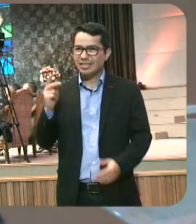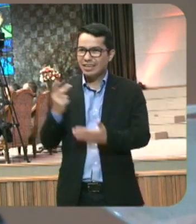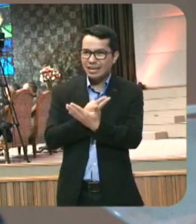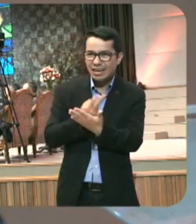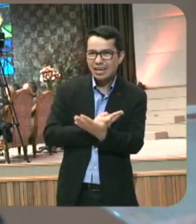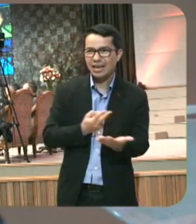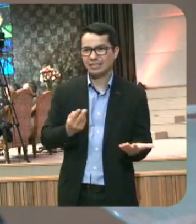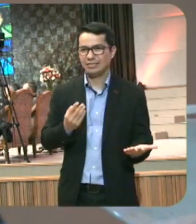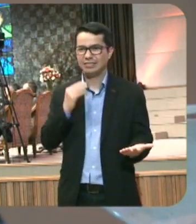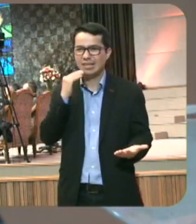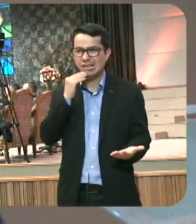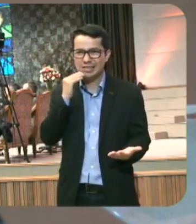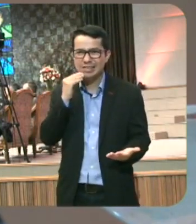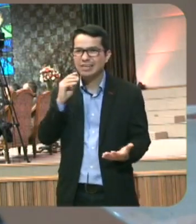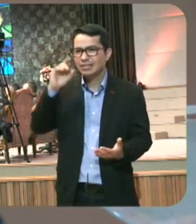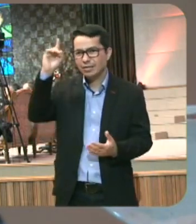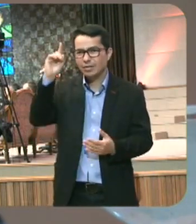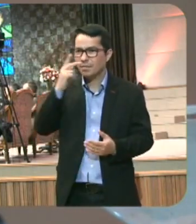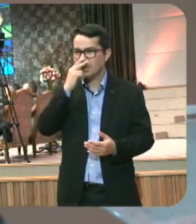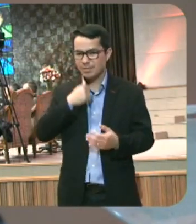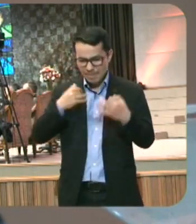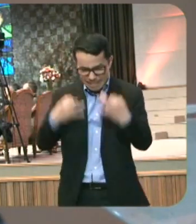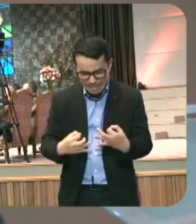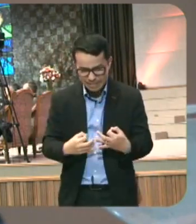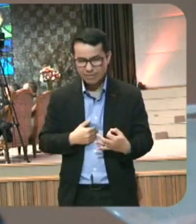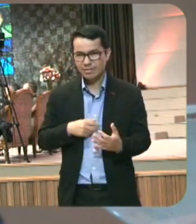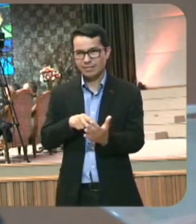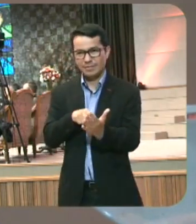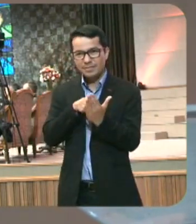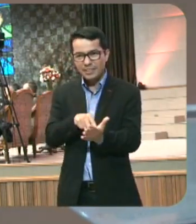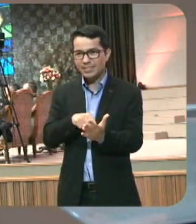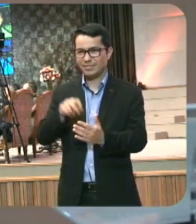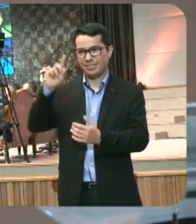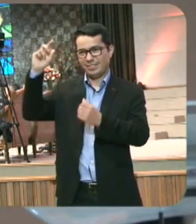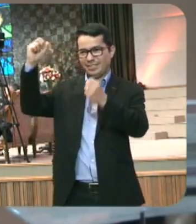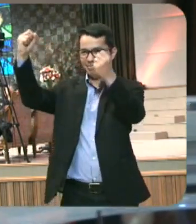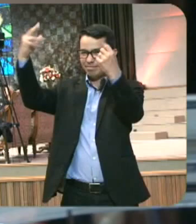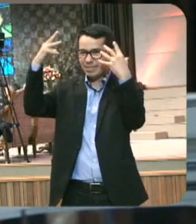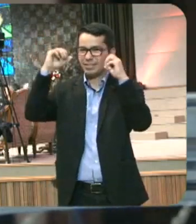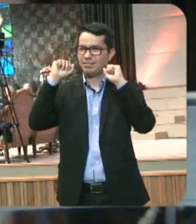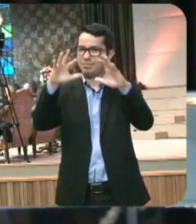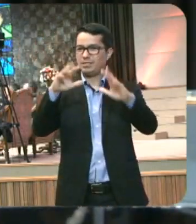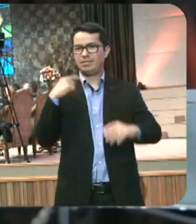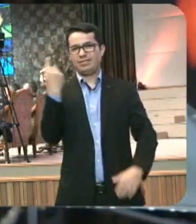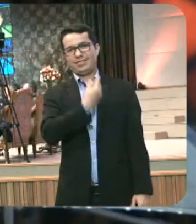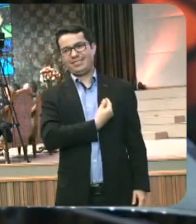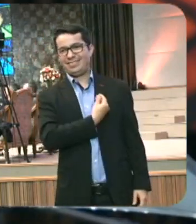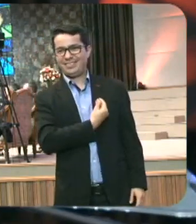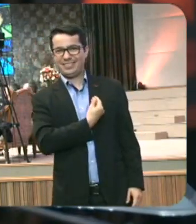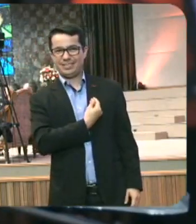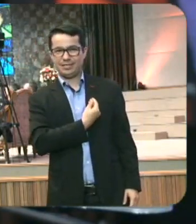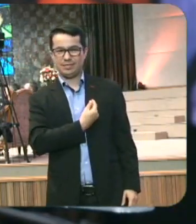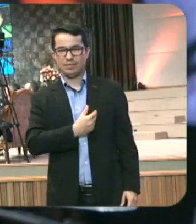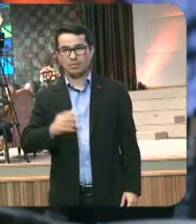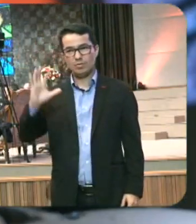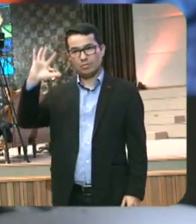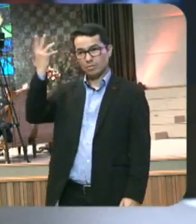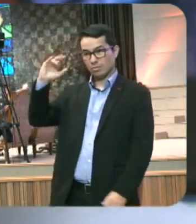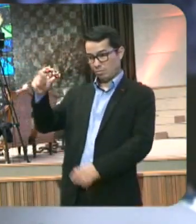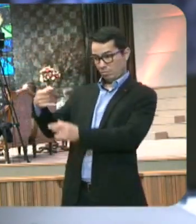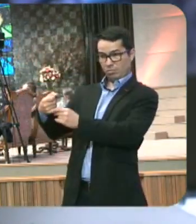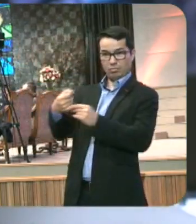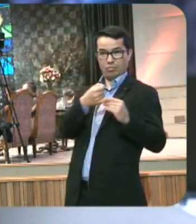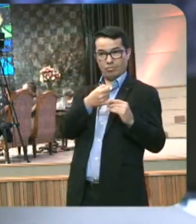no vale da esperança e no vale da bênção na nossa vida. E então o que Josué fez? Josué